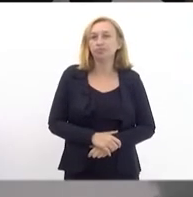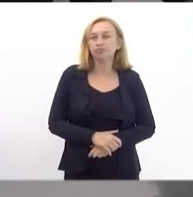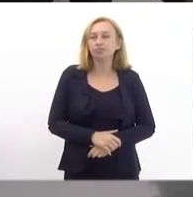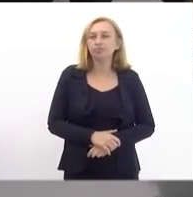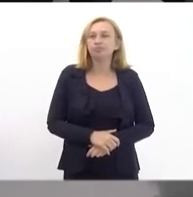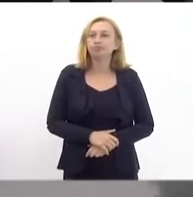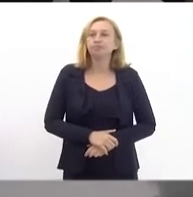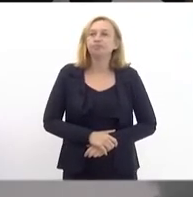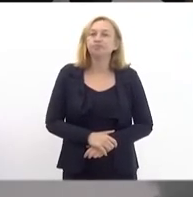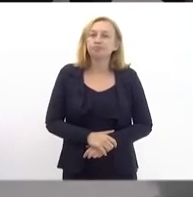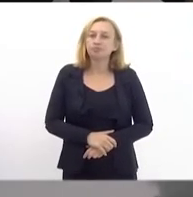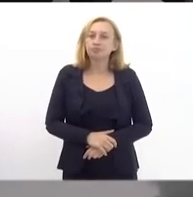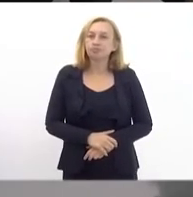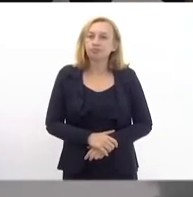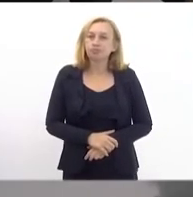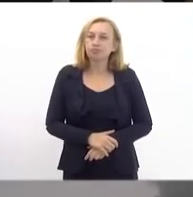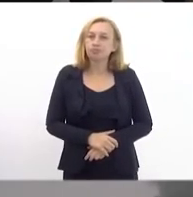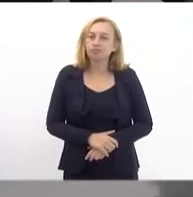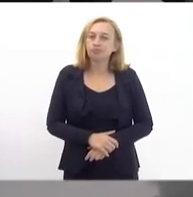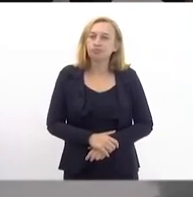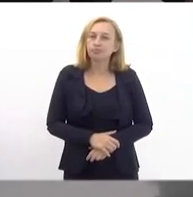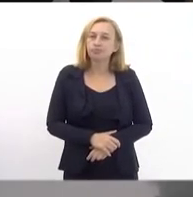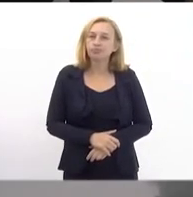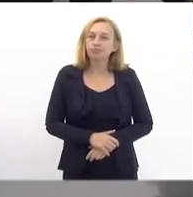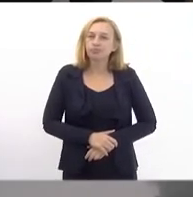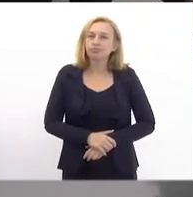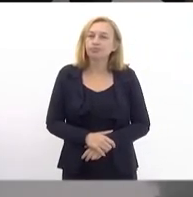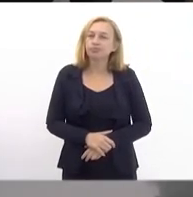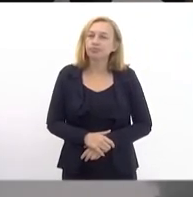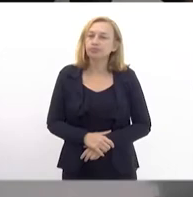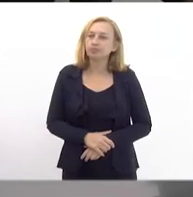conselho, inclusive, salvo engano,